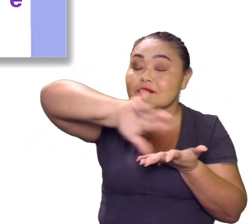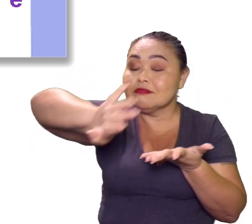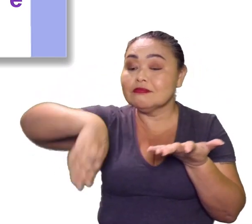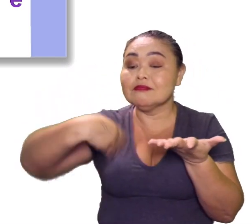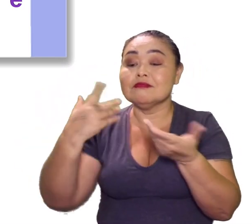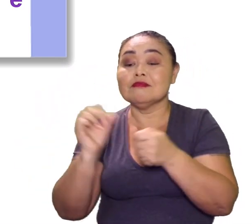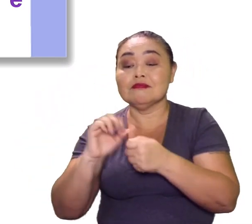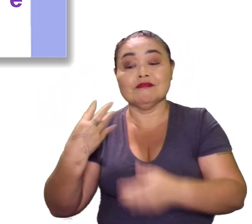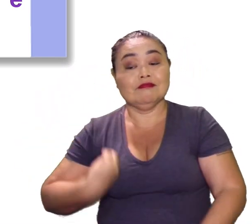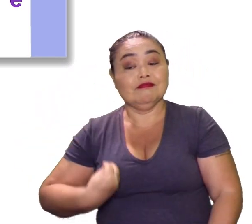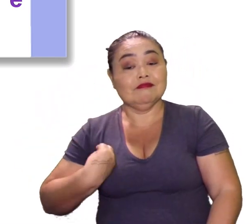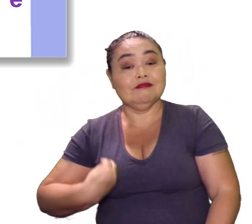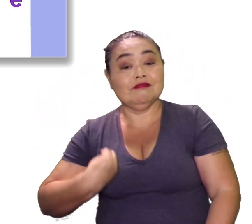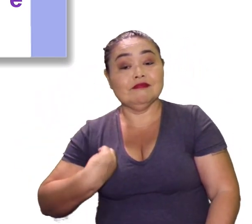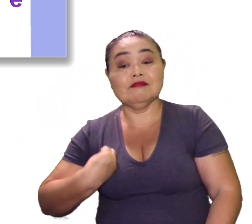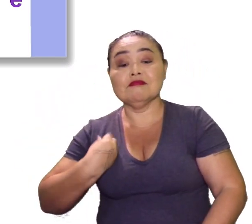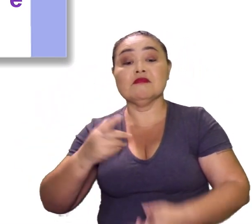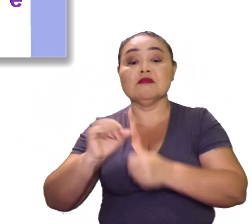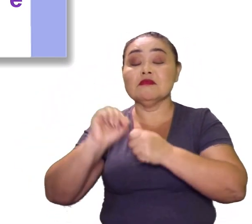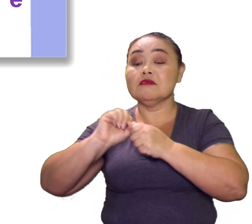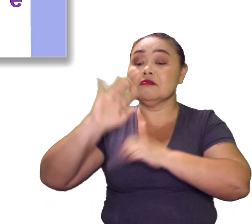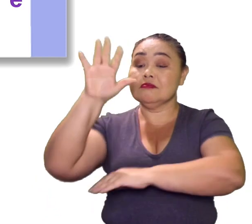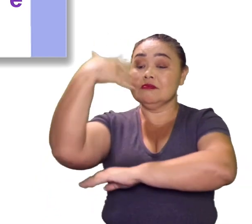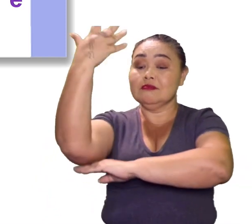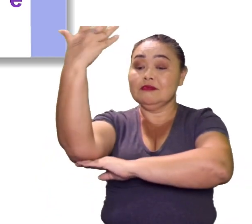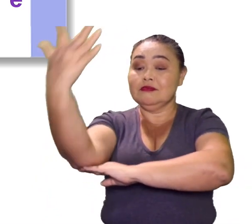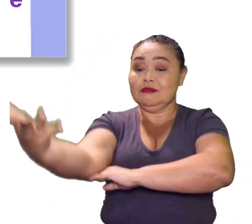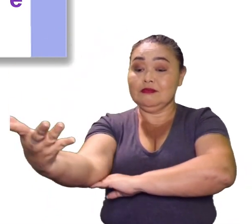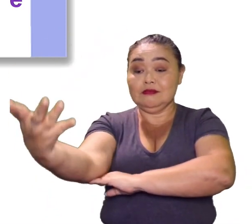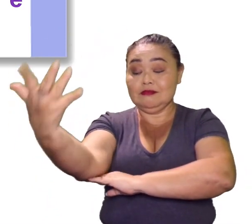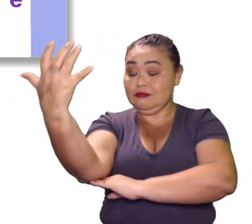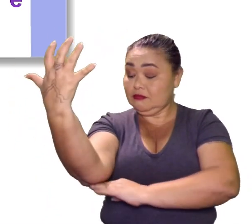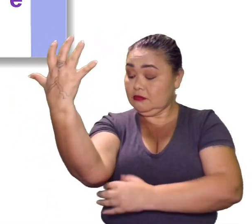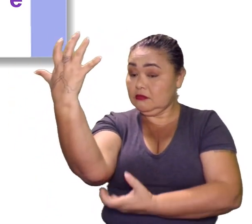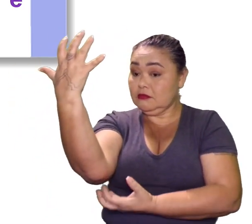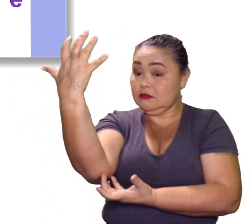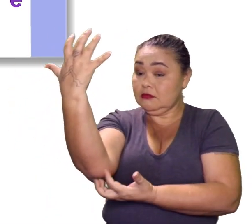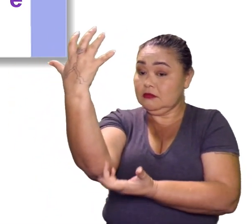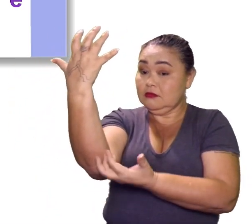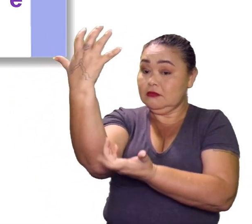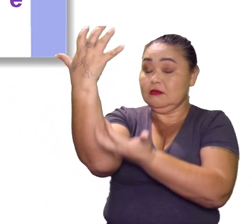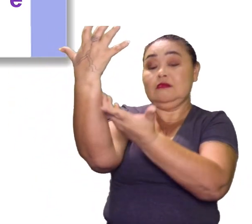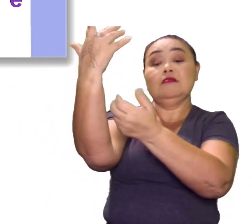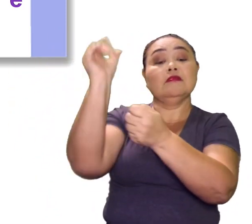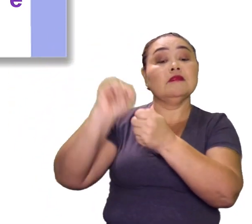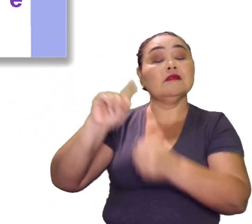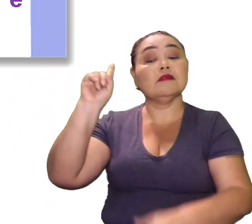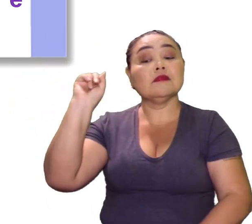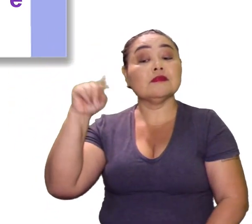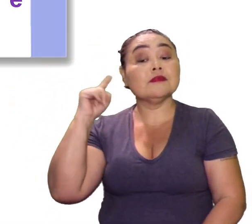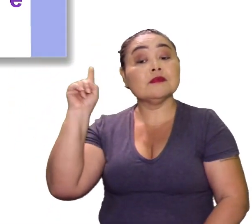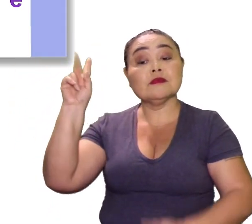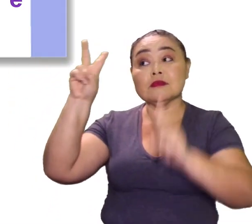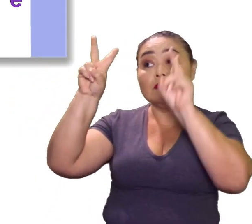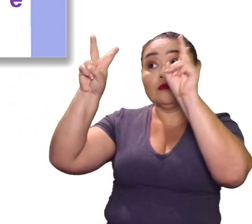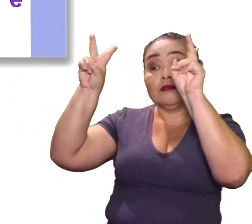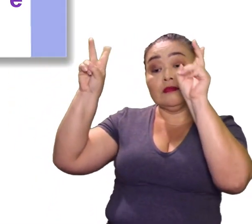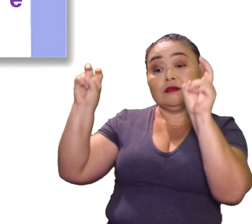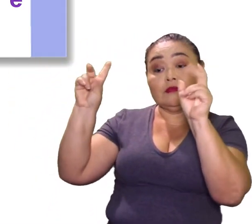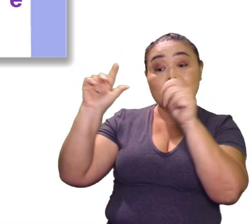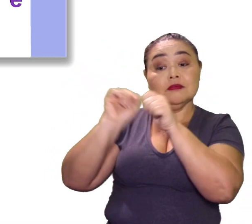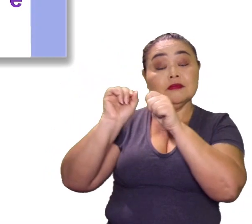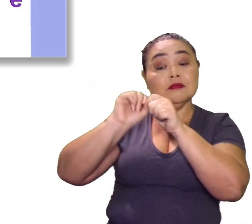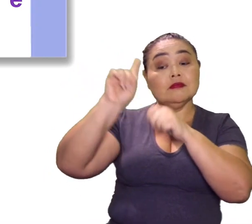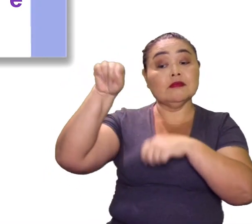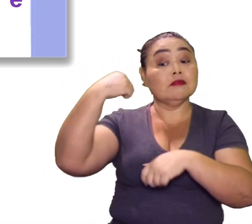floresta, desmatamento e queimadas. É isso aí. São assuntos, Carlinhos, que,